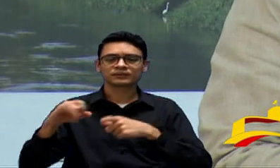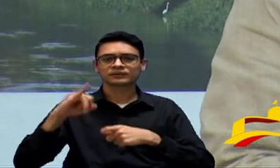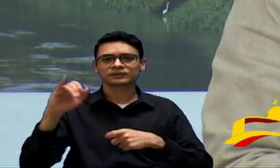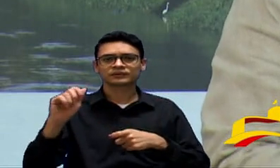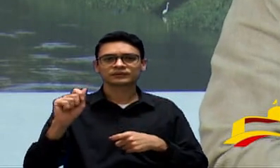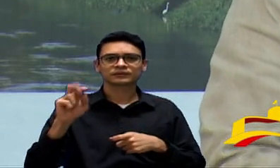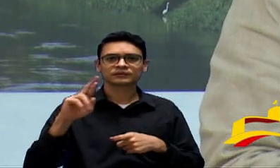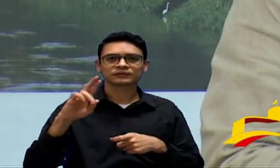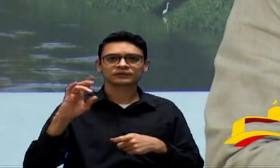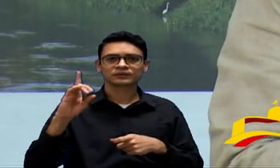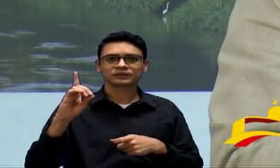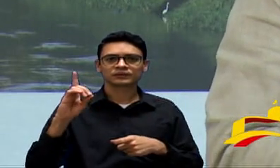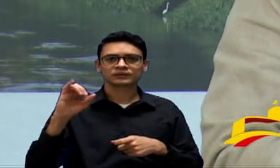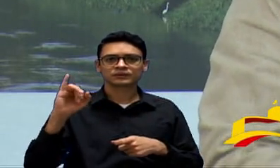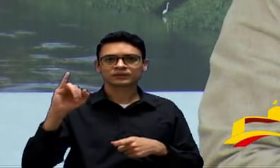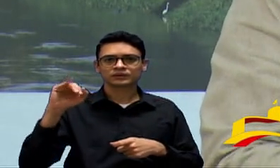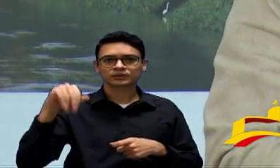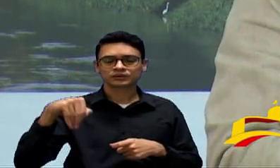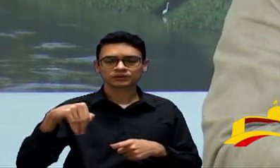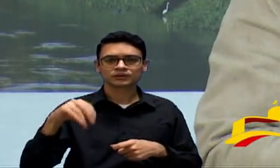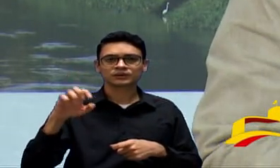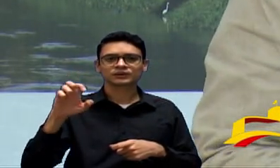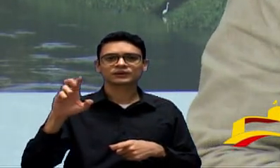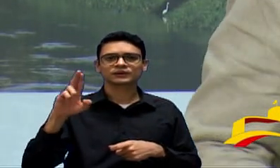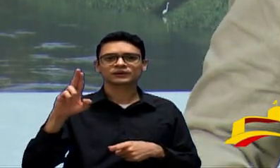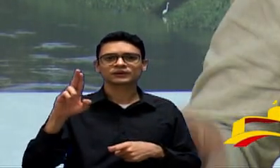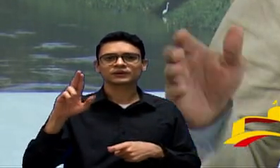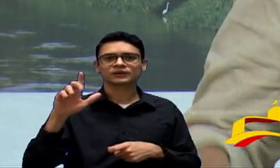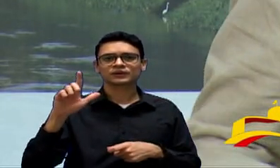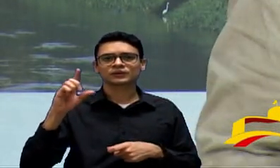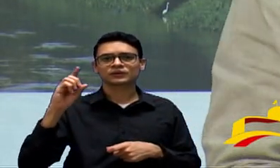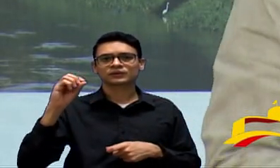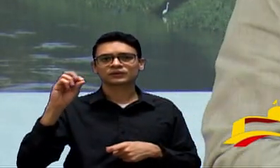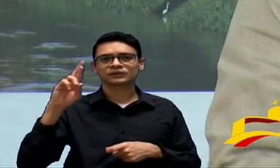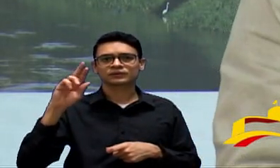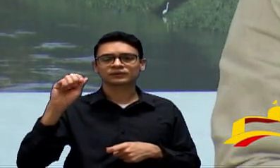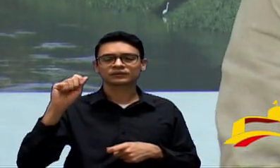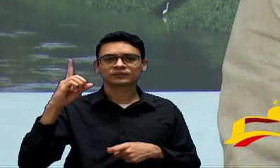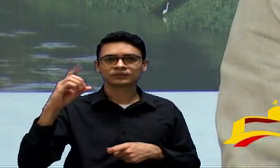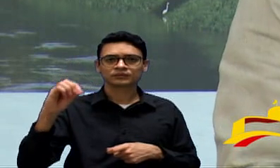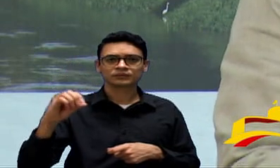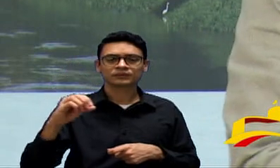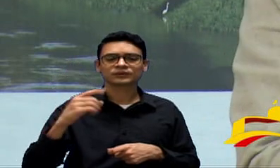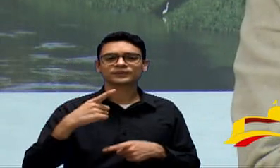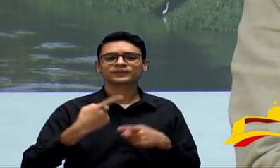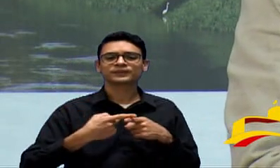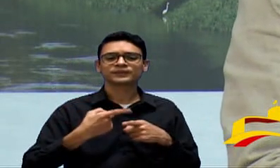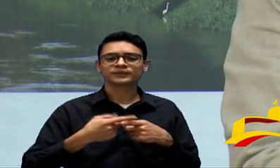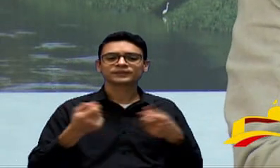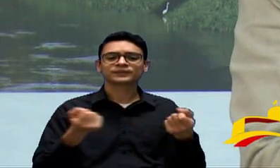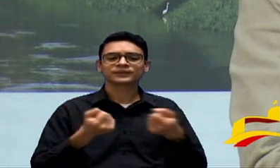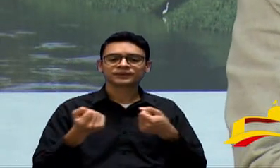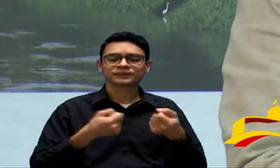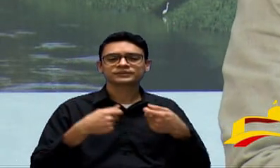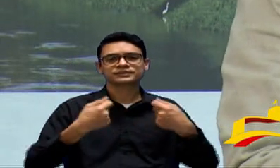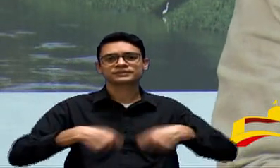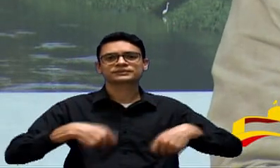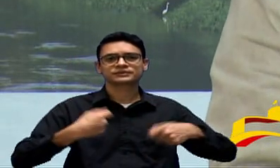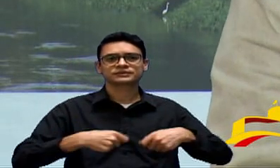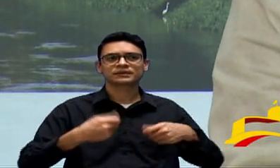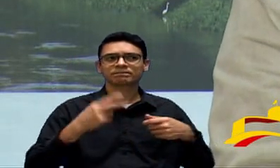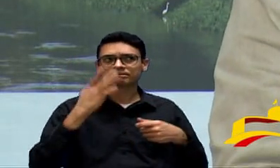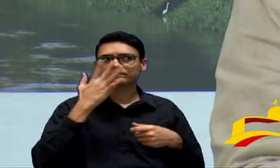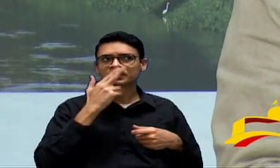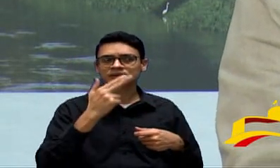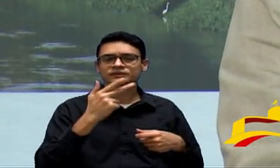região lá, Vila Tupã 1, Tupã 2, Genebra, toda a região lá que necessita deste veículo. Então, eu peço com muito carinho, hoje parece que vai